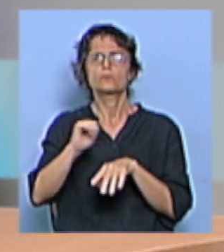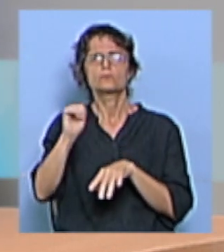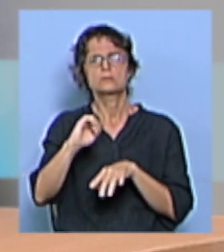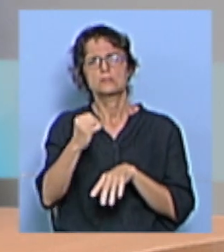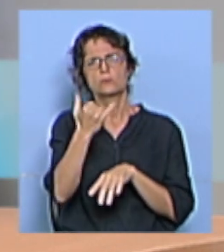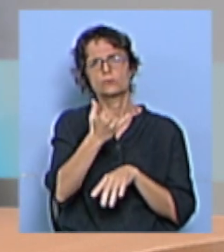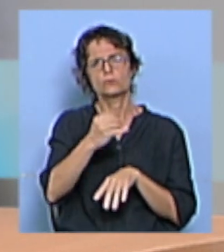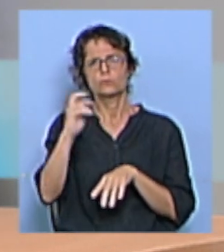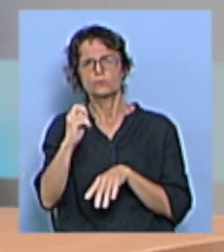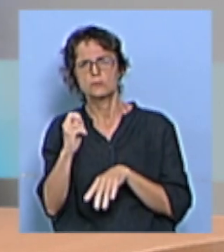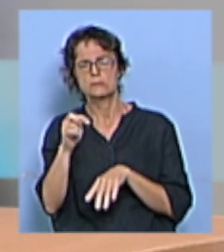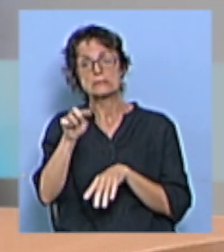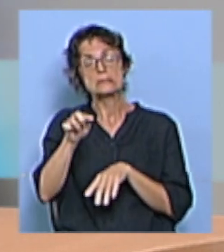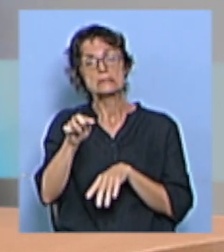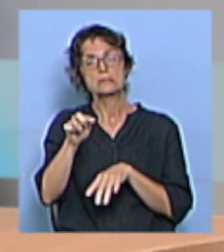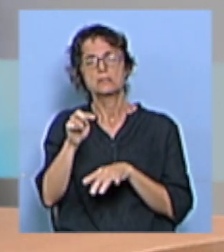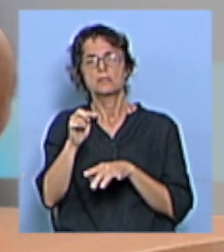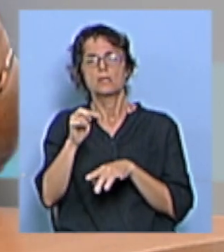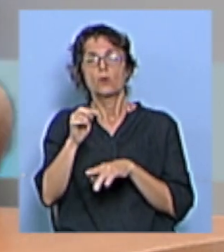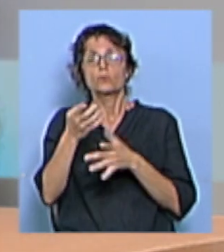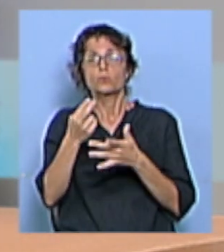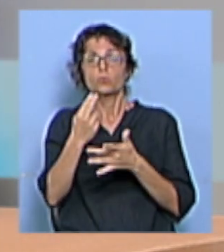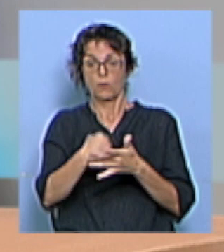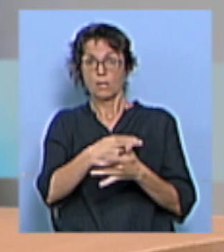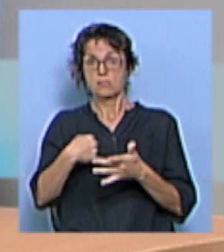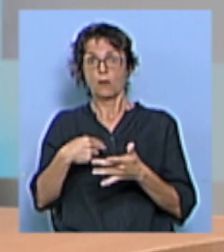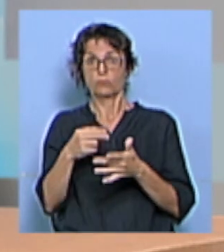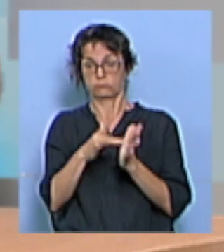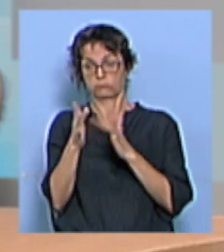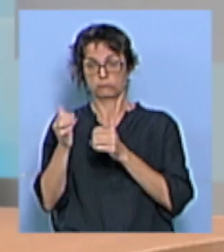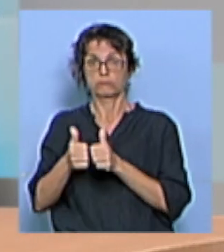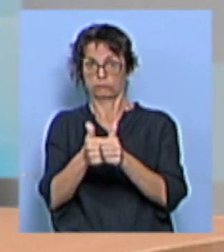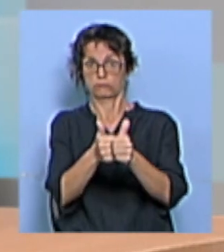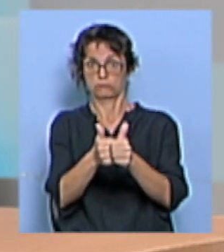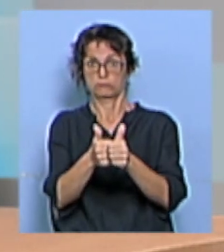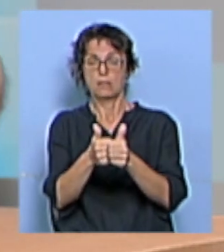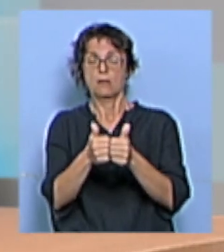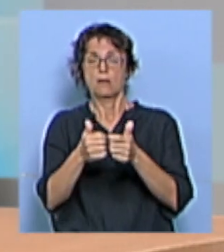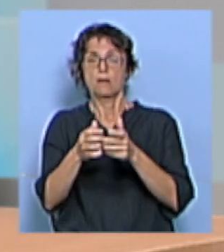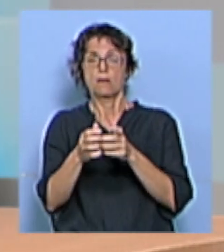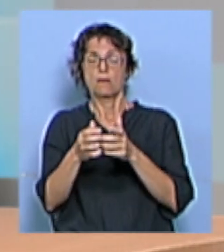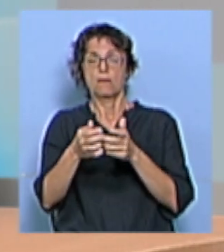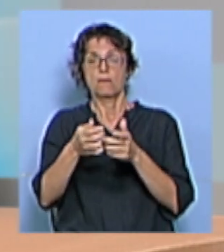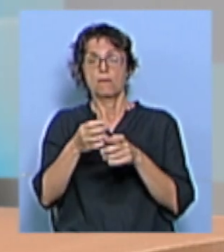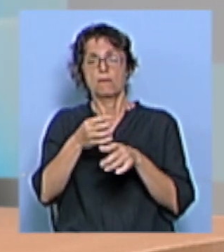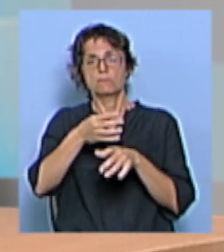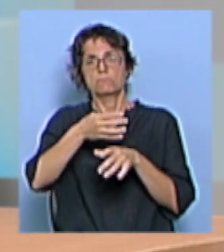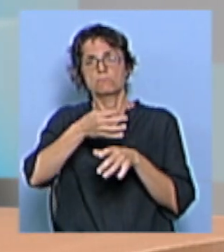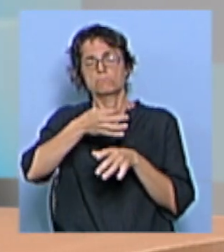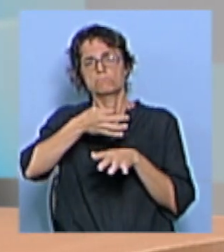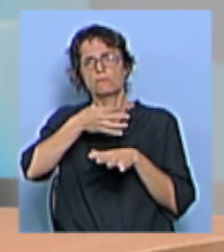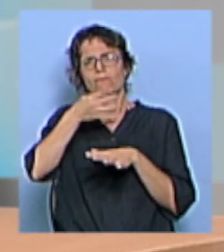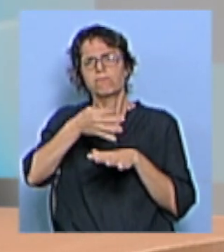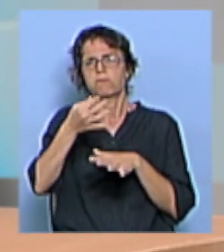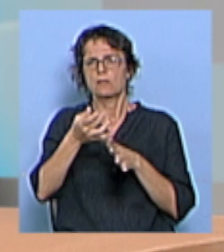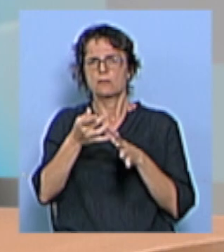cristãos apareceram aqui como uma seita, eram vistos pelas pessoas do Império, as pessoas que cá viviam, não é? Pelo Império Romano, como uma seita, e